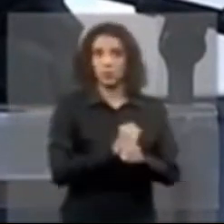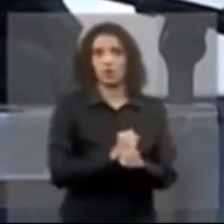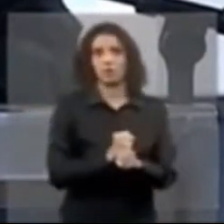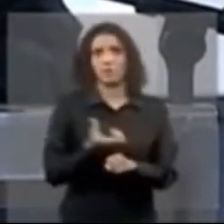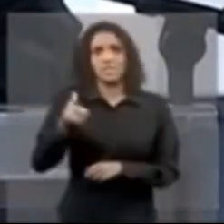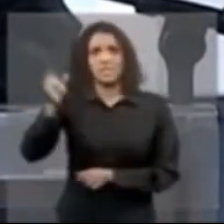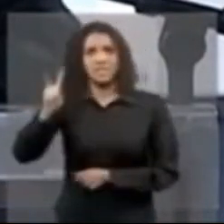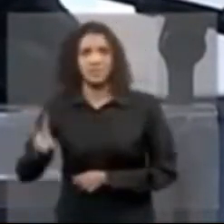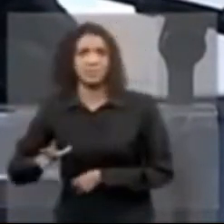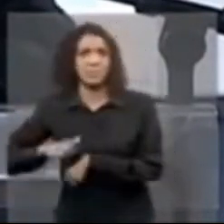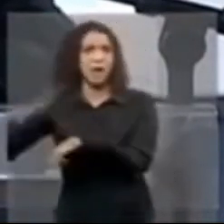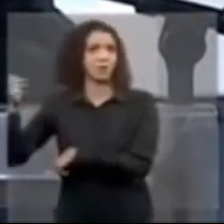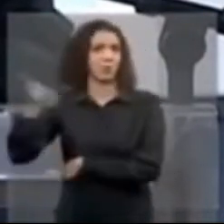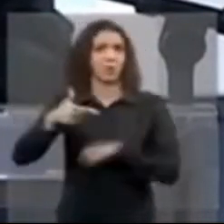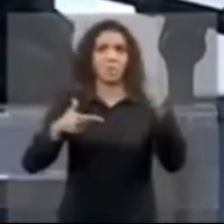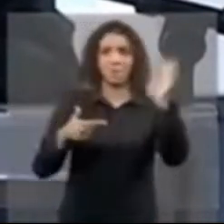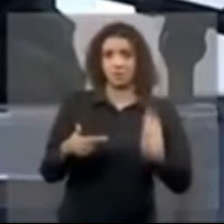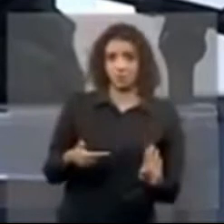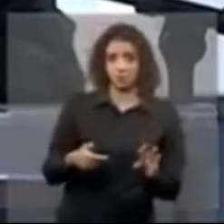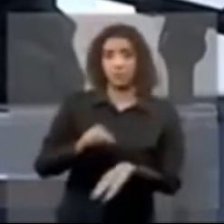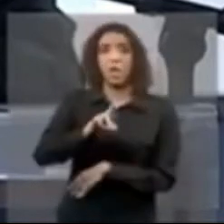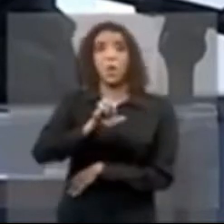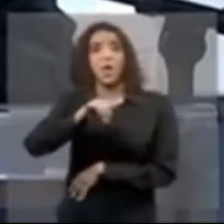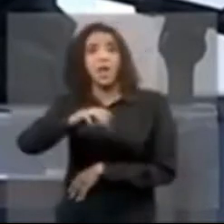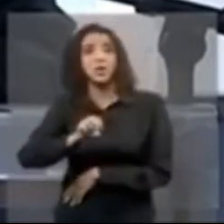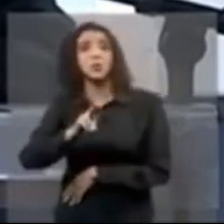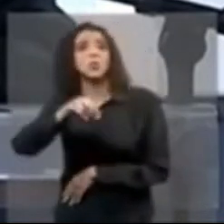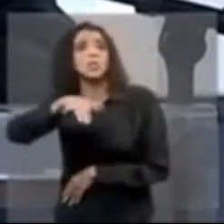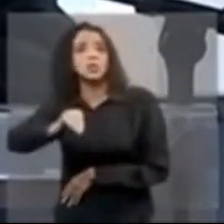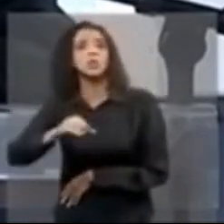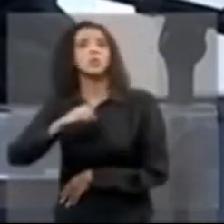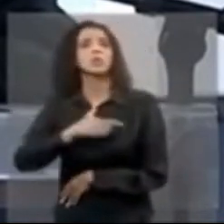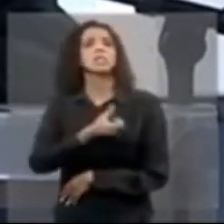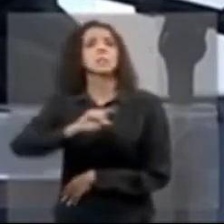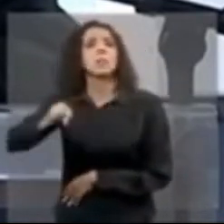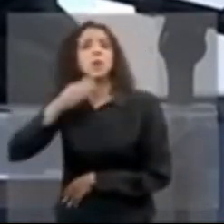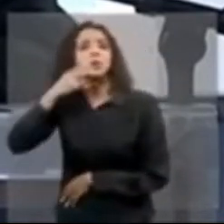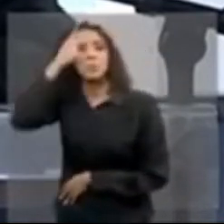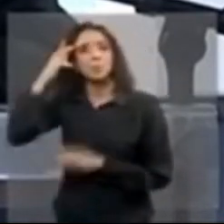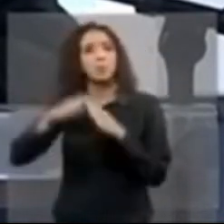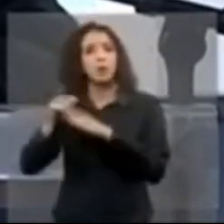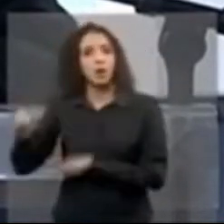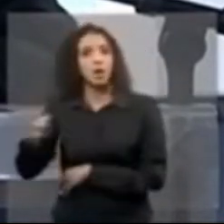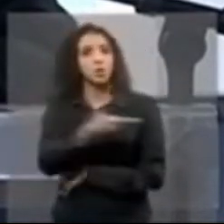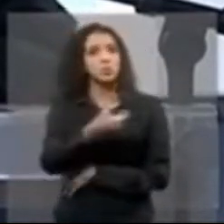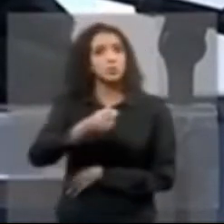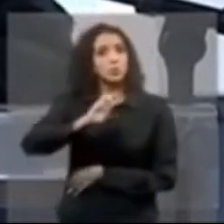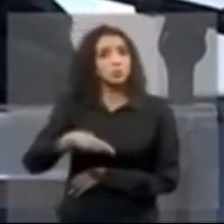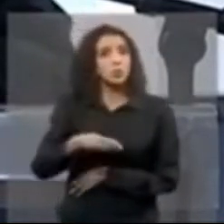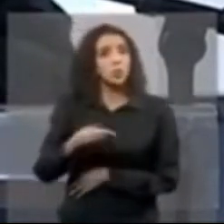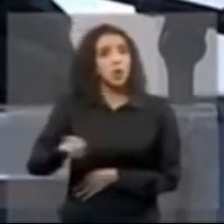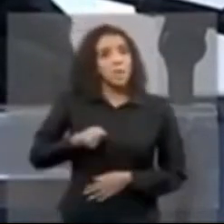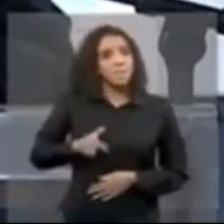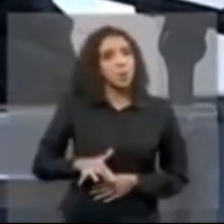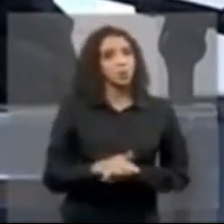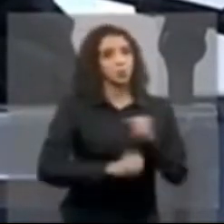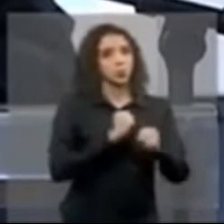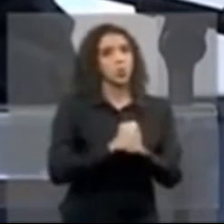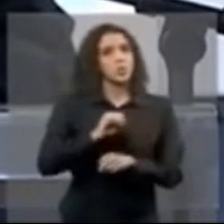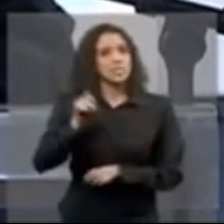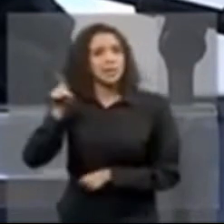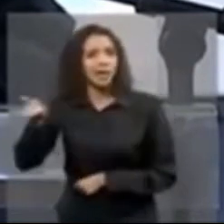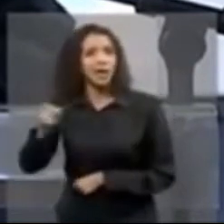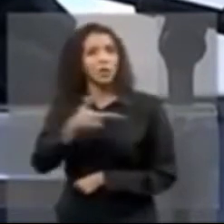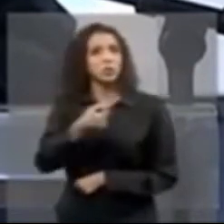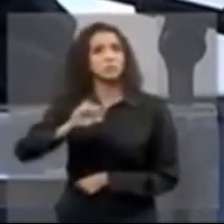mais que o Brasil. O Reino Unido tem 60 milhões de habitantes e 200 mil abortos por ano. Se tivesse 200